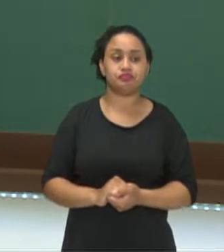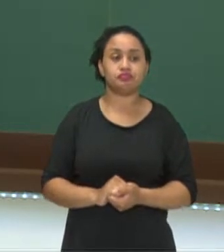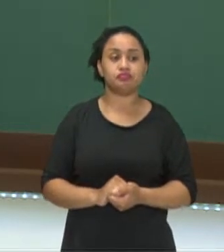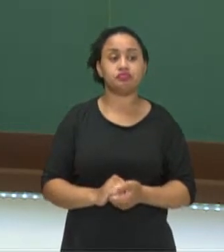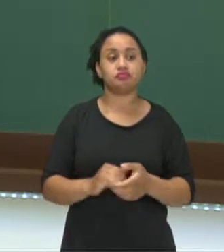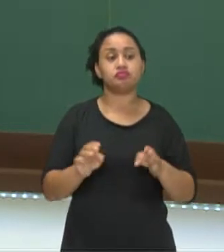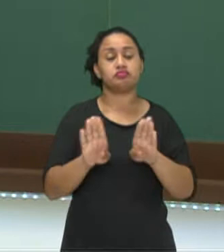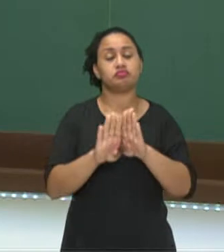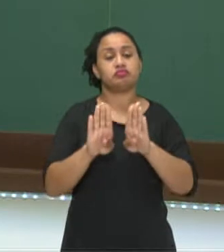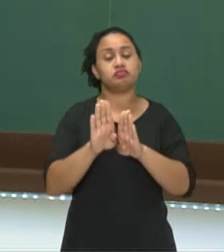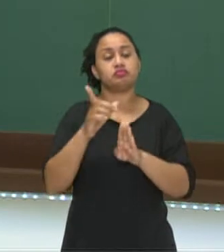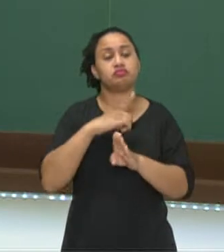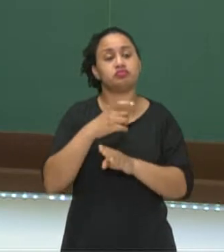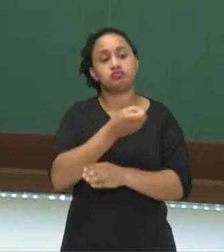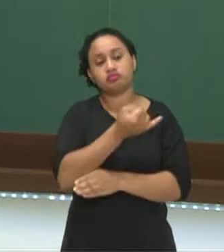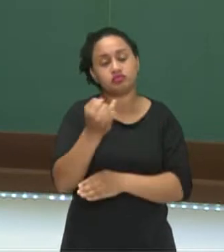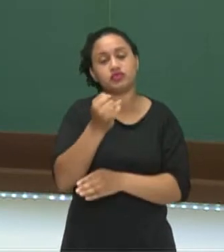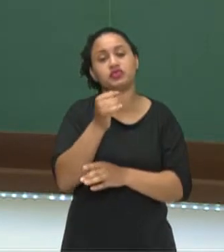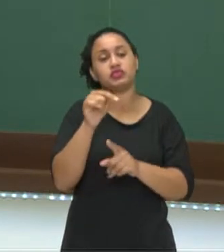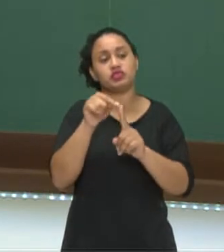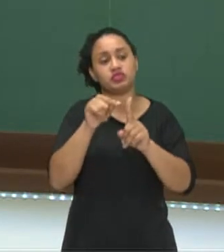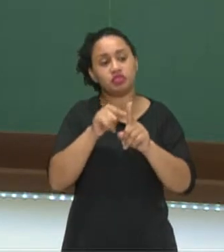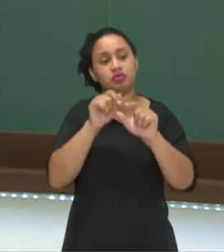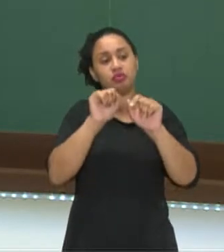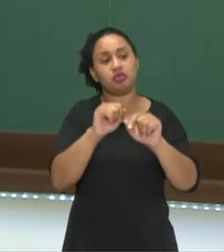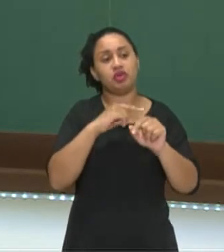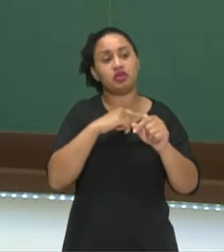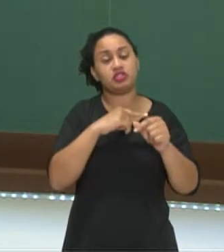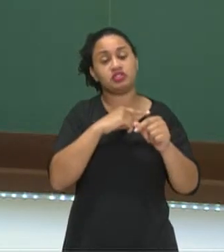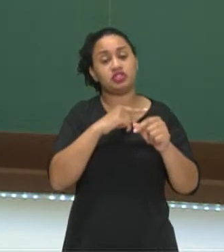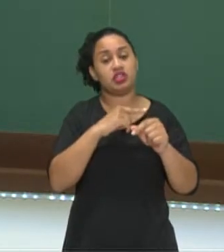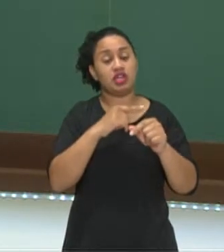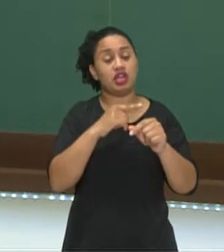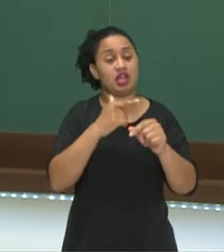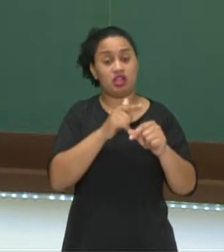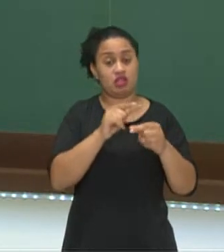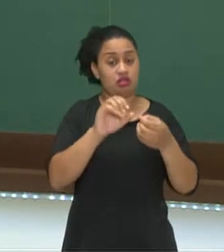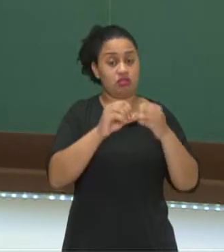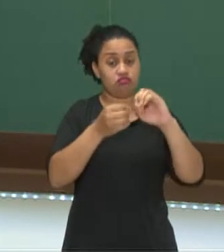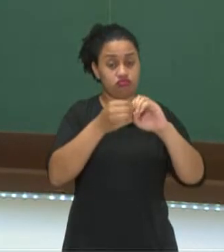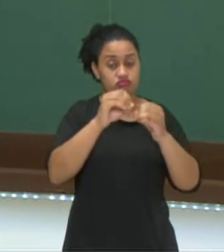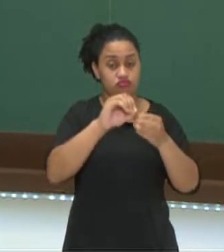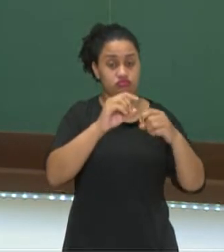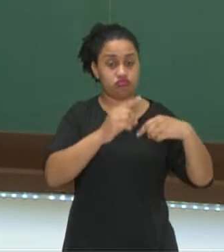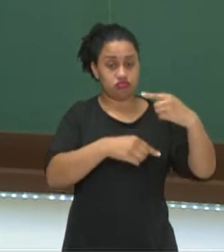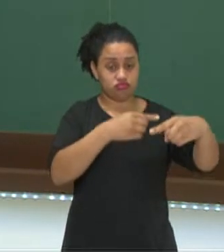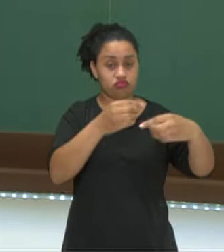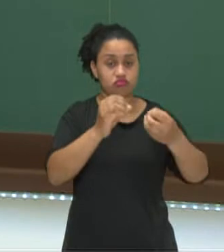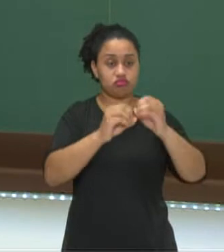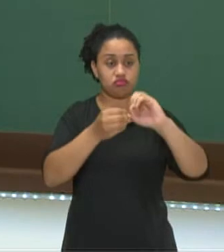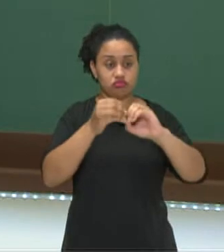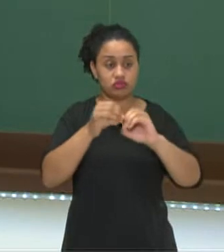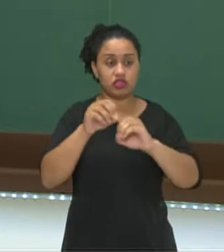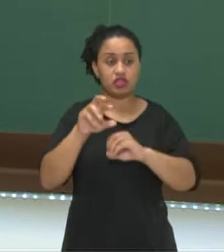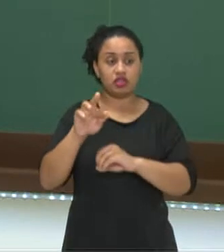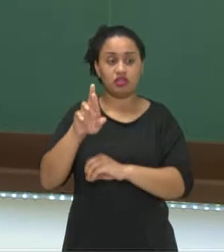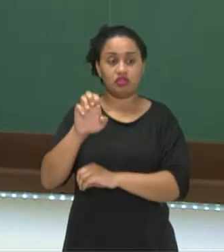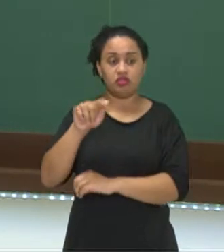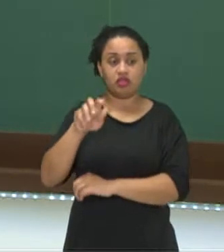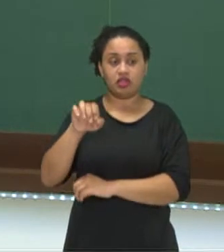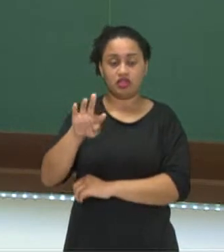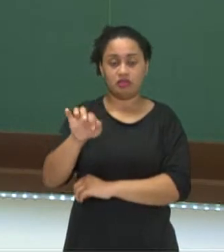Temos também a reprodução assexuada, chamada de fragmentação. O que seria isso? Pedaços